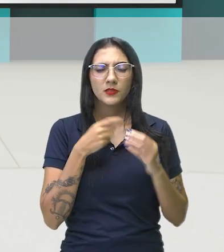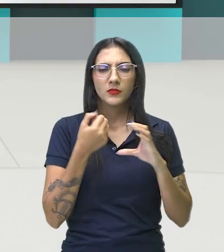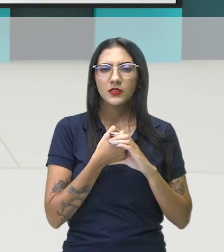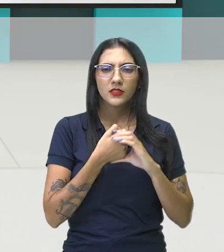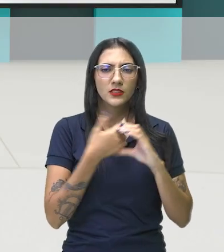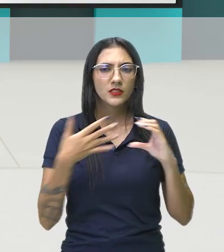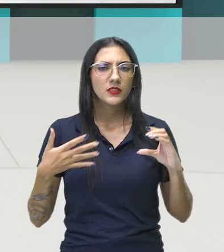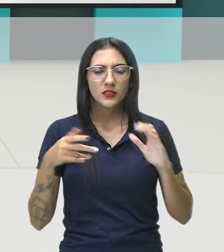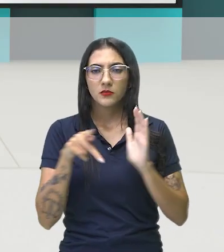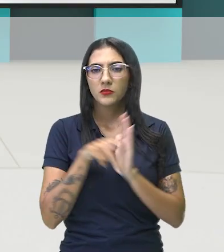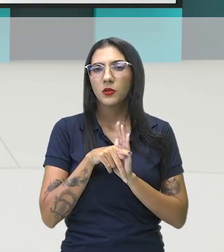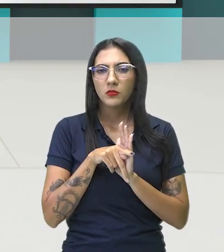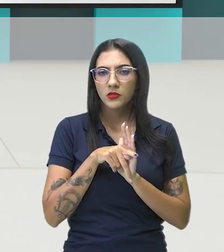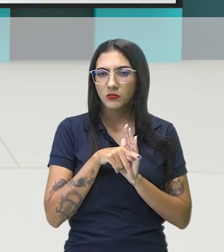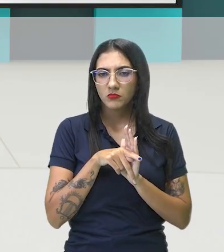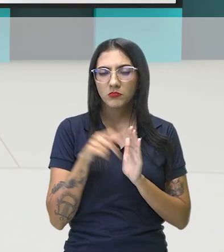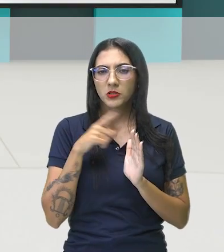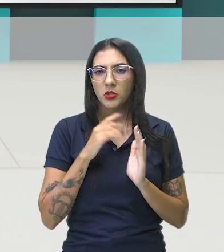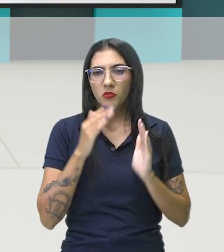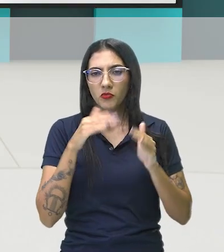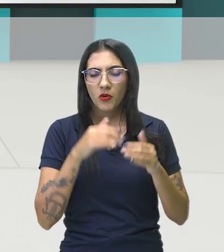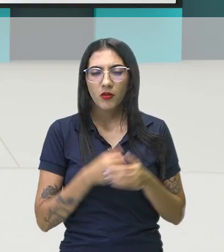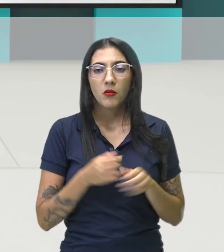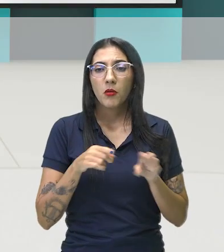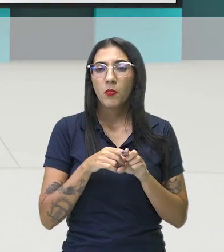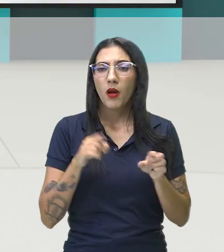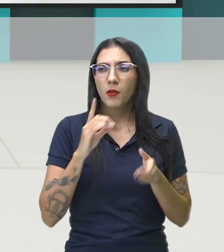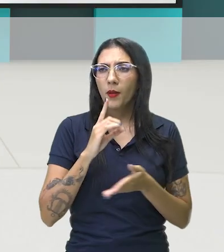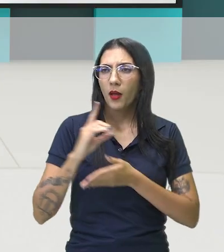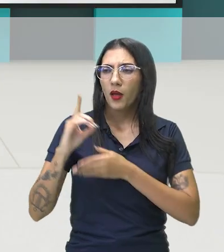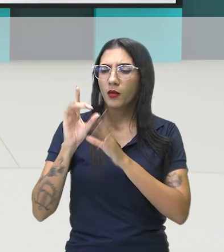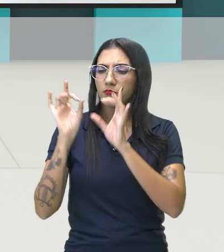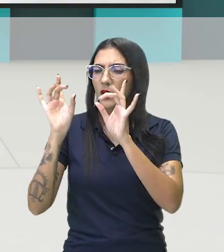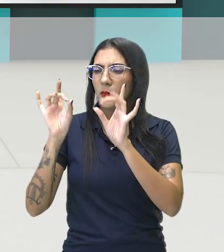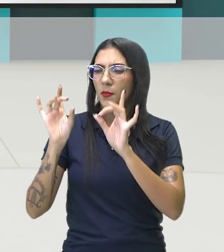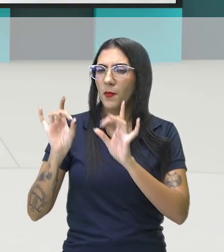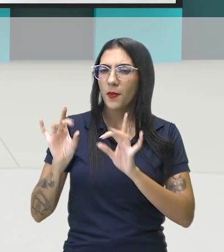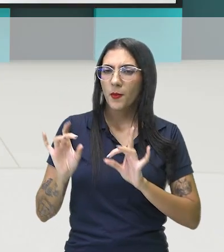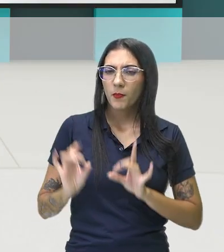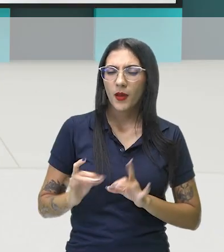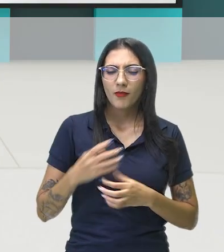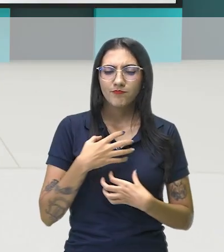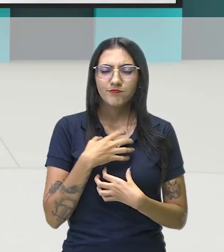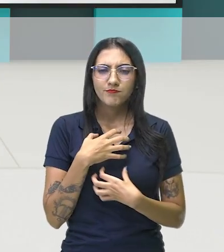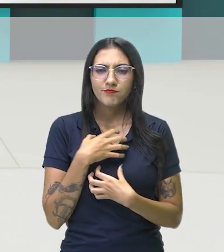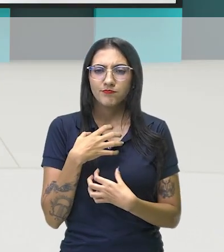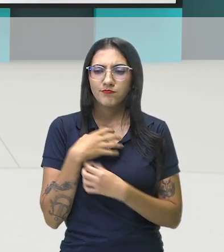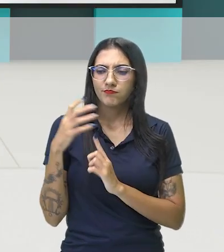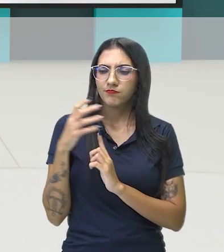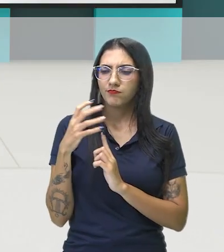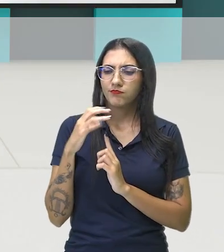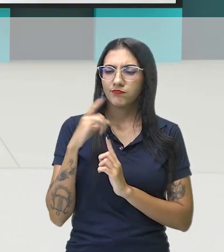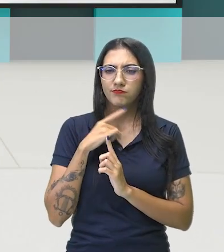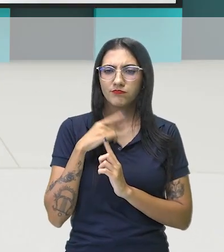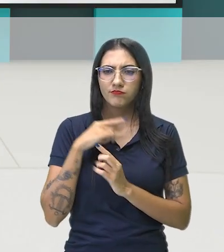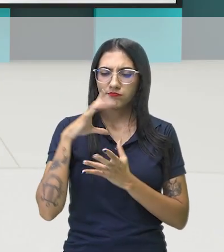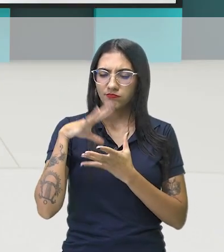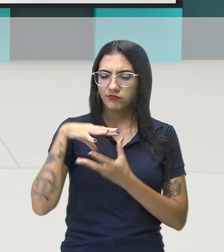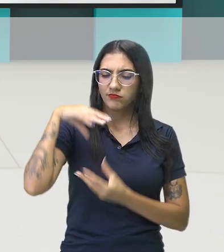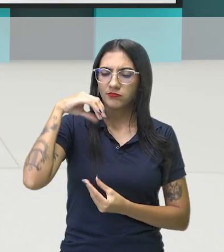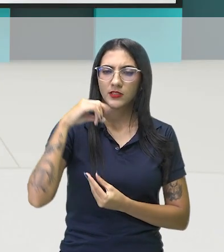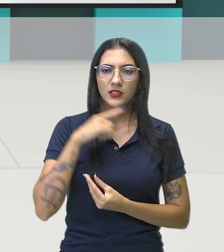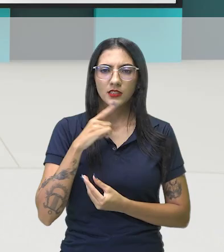determinado para um fim específico. Já o sagrado penetra, fura o corpo e assume uma dimensão corpórea